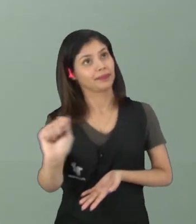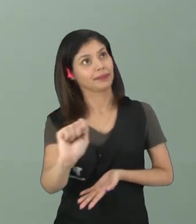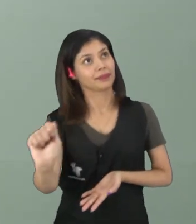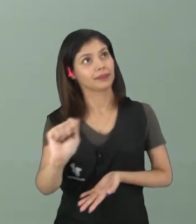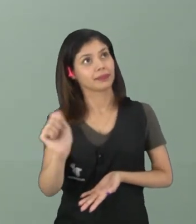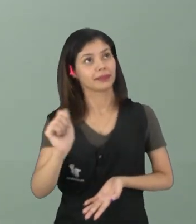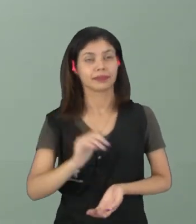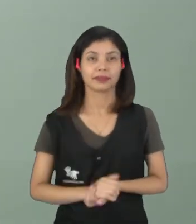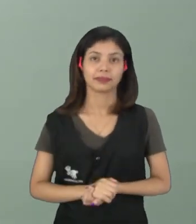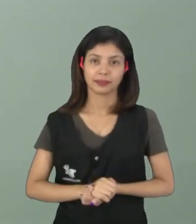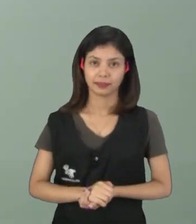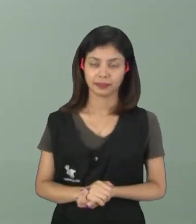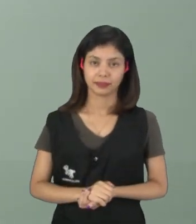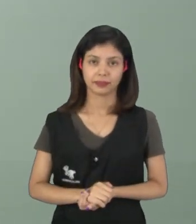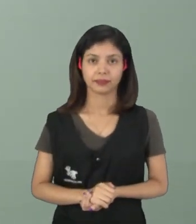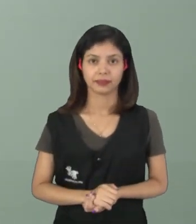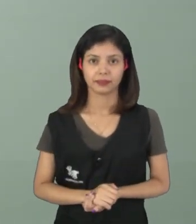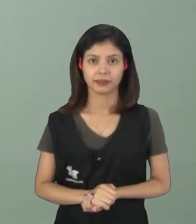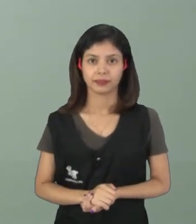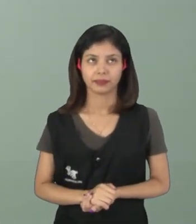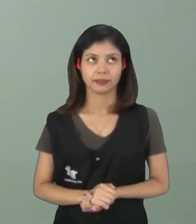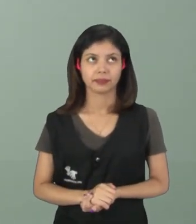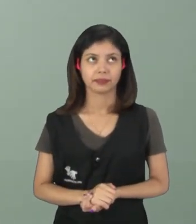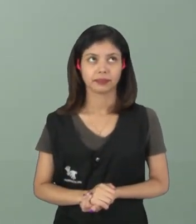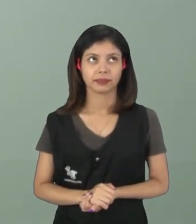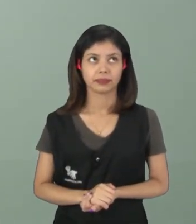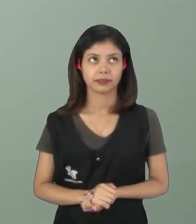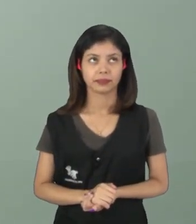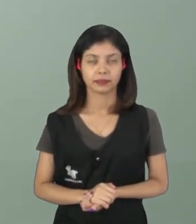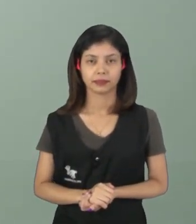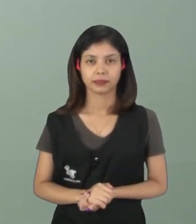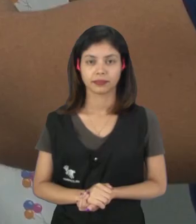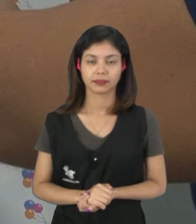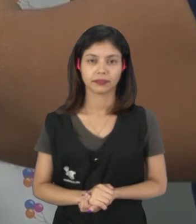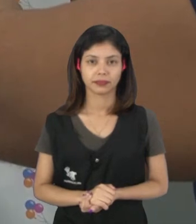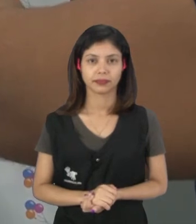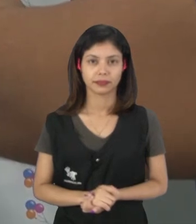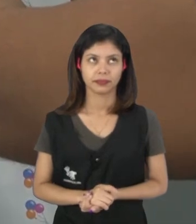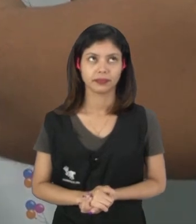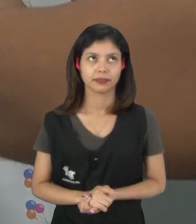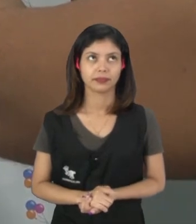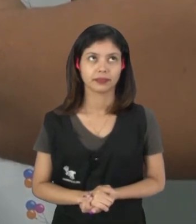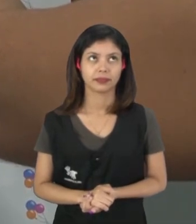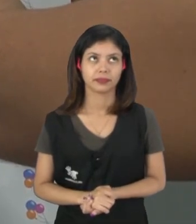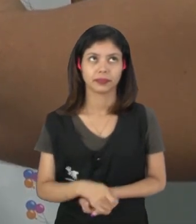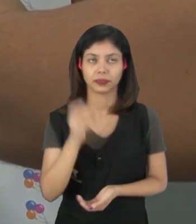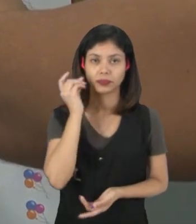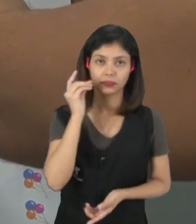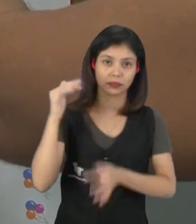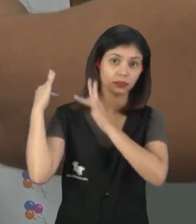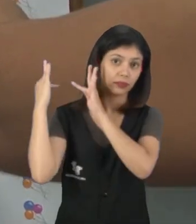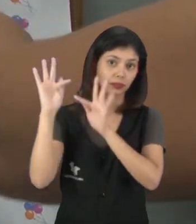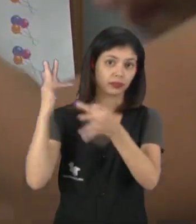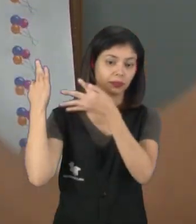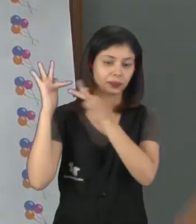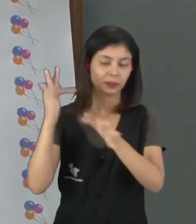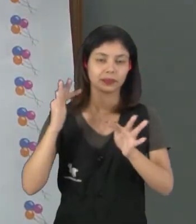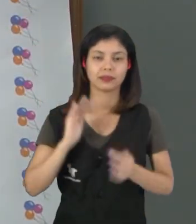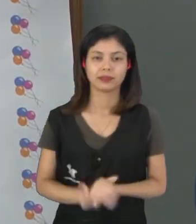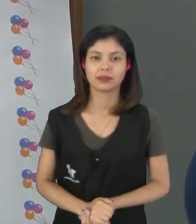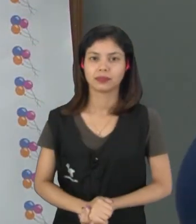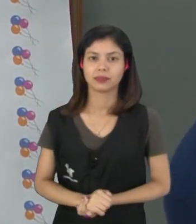quantas comemorações que nós temos aqui vou colocar aqui por cima Dia do Folclore